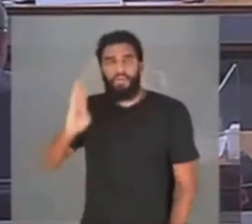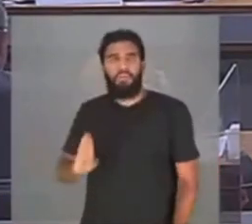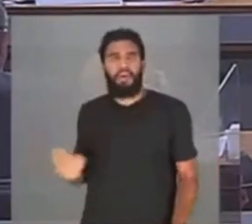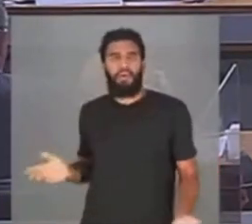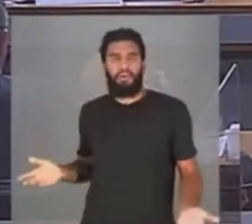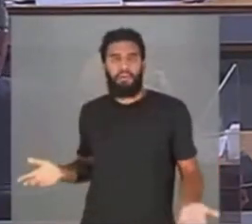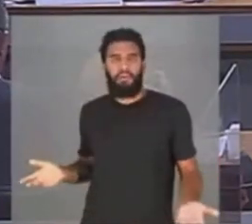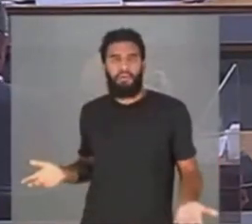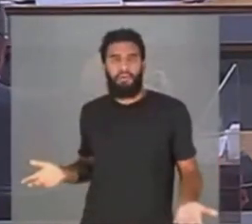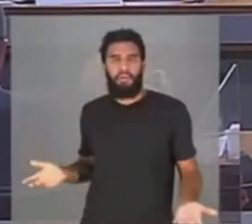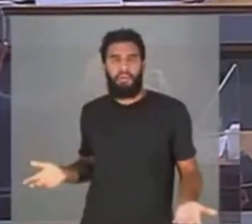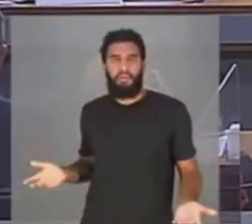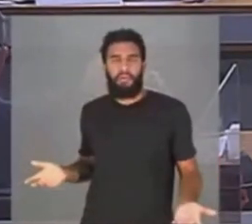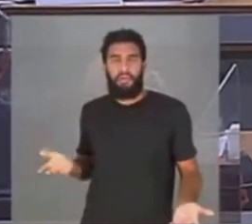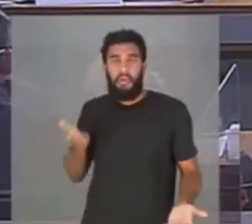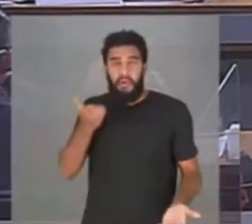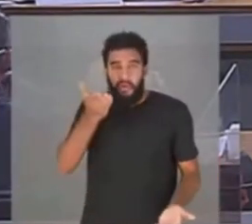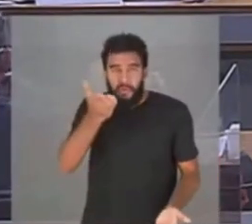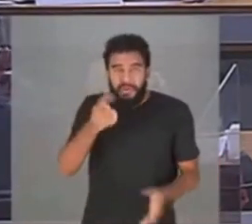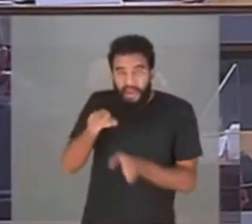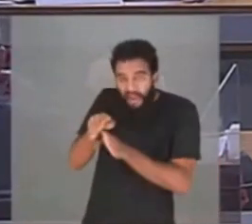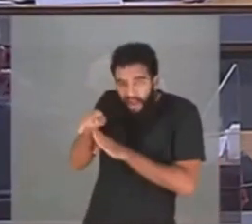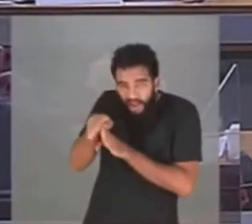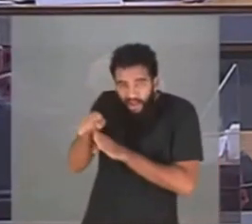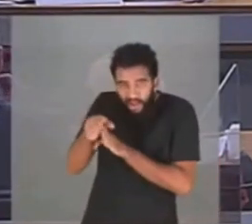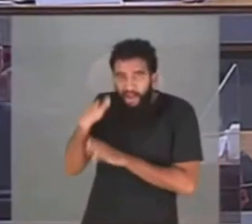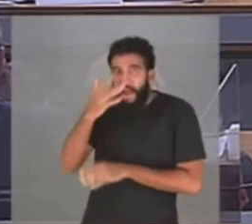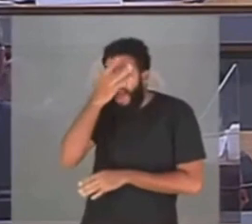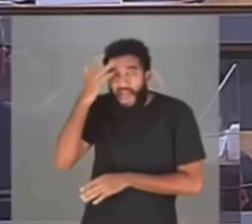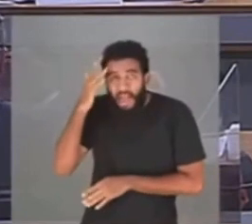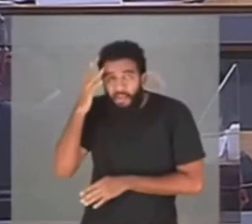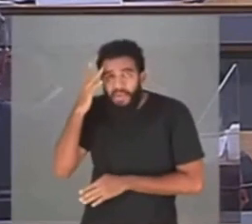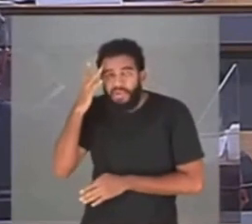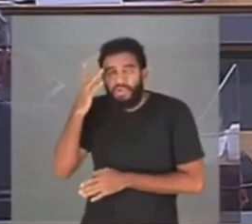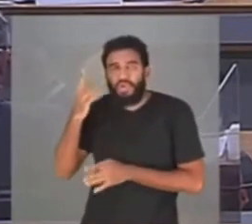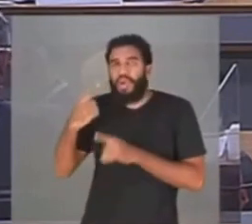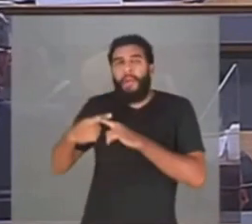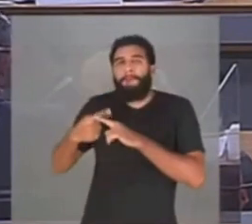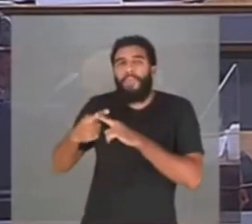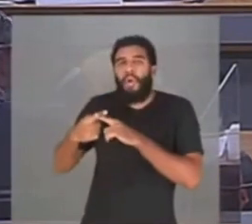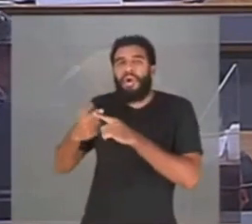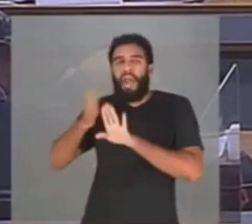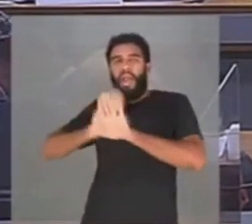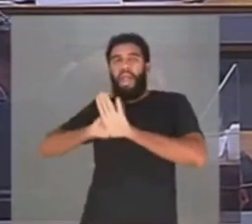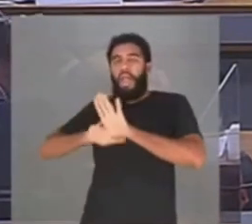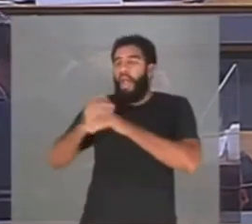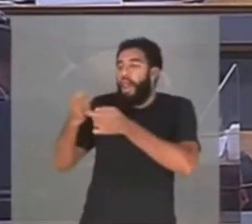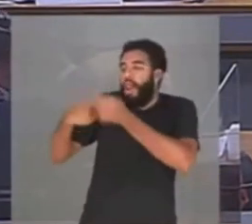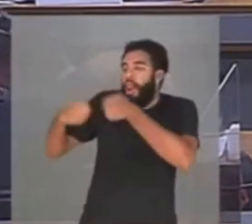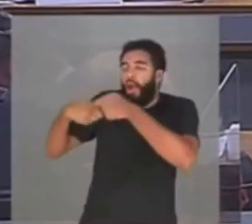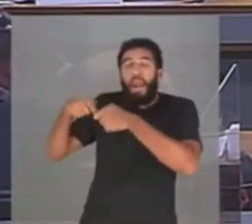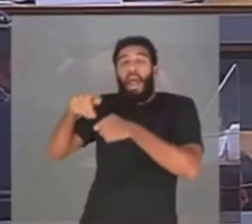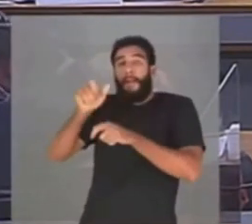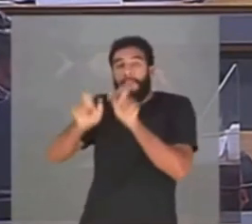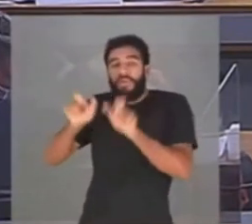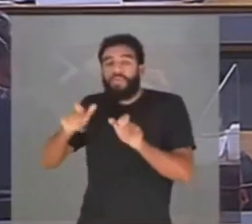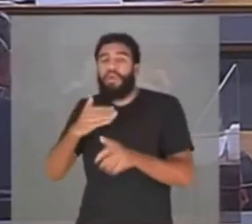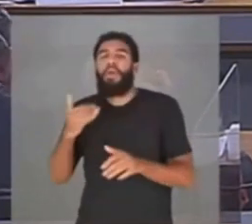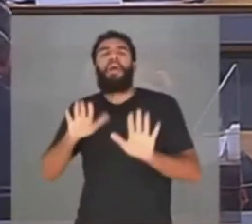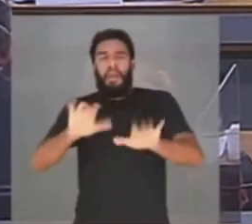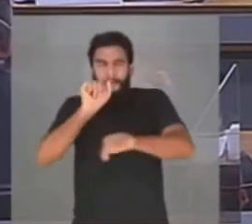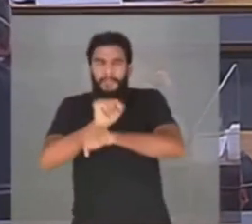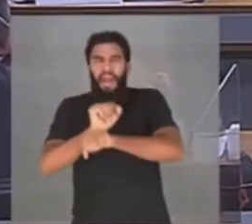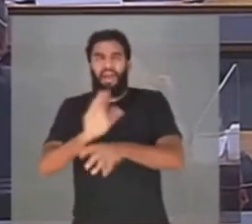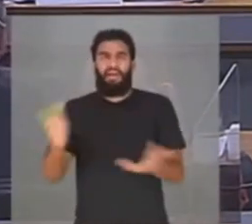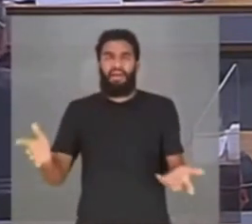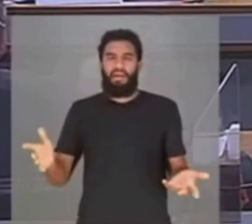senhor induziu as pessoas por questões econômicas à morte. Peraí, peraí. Não